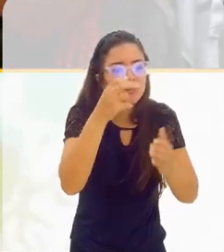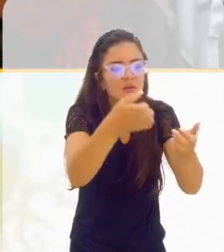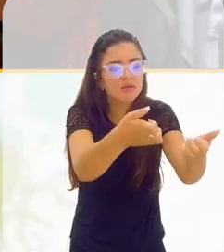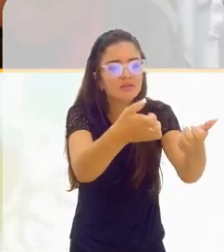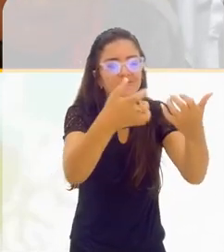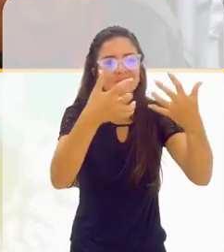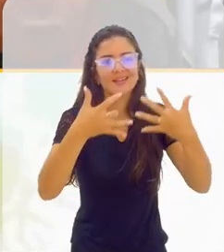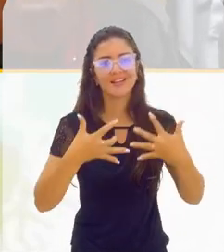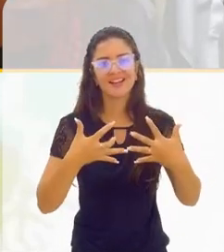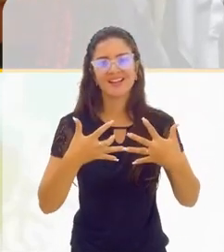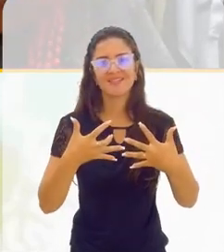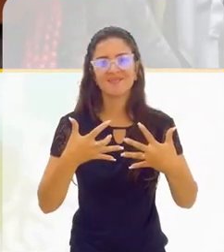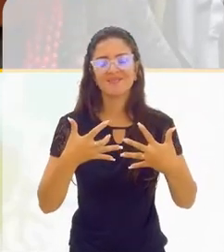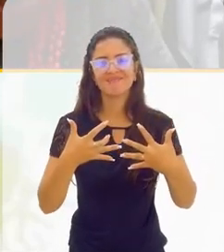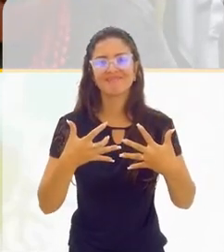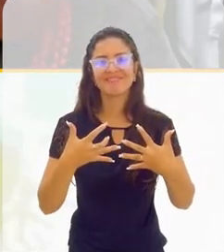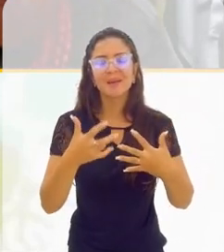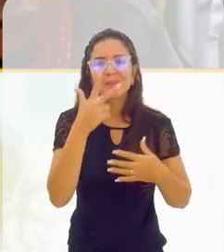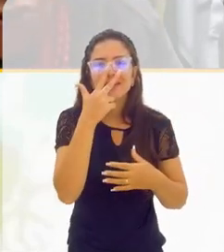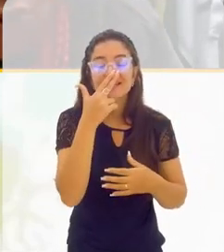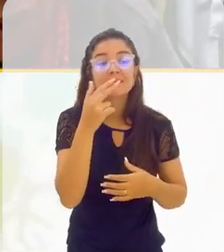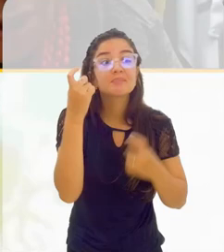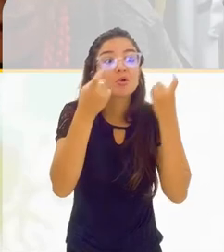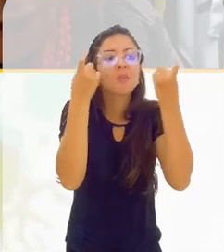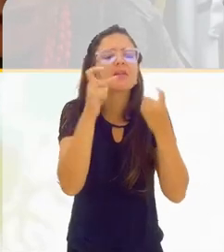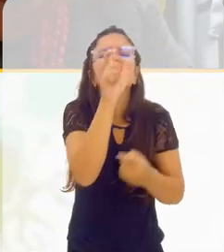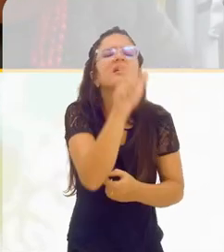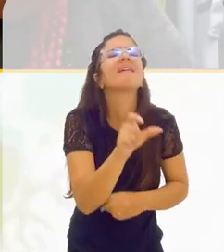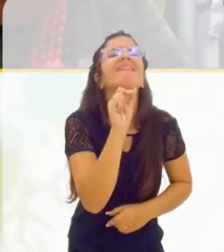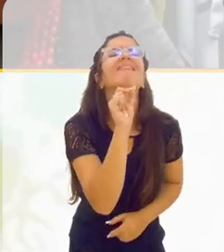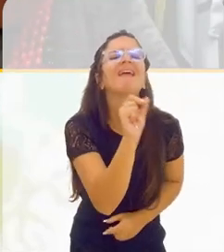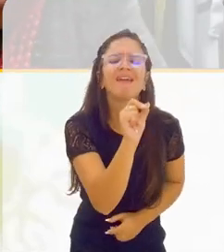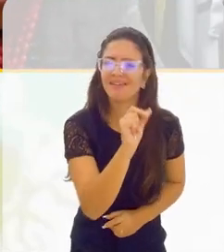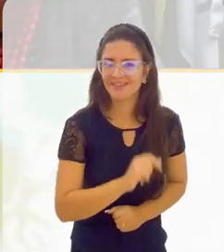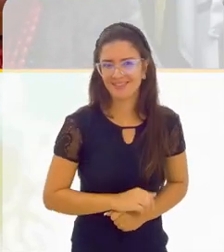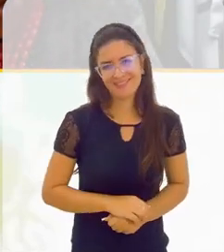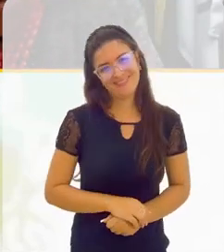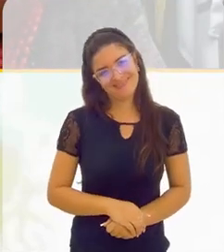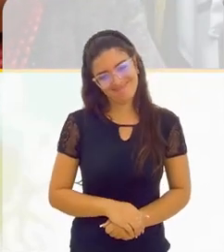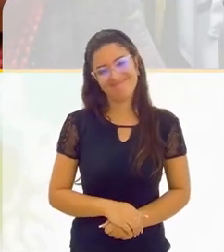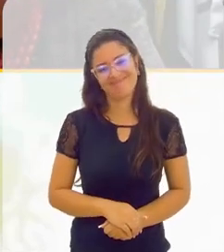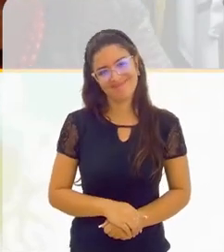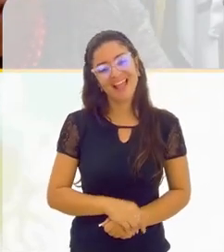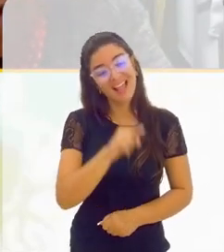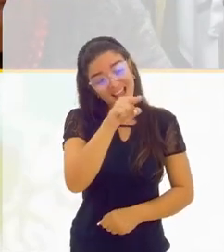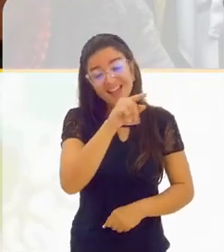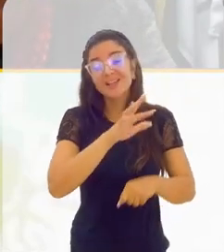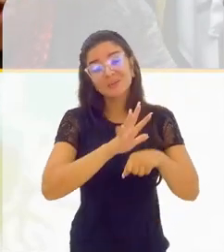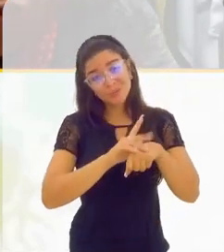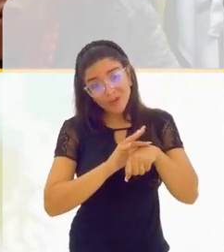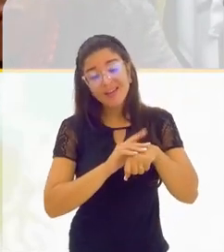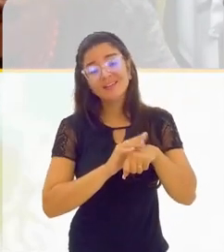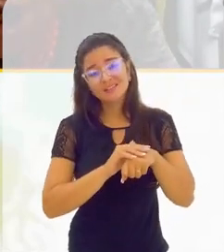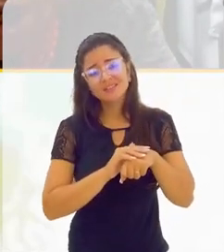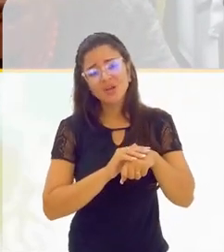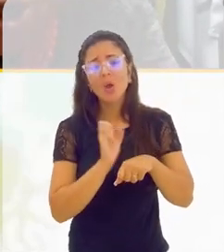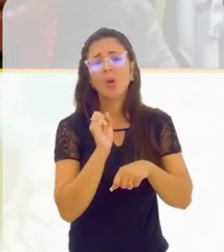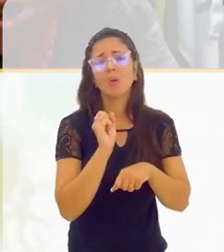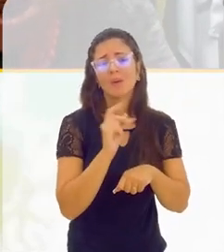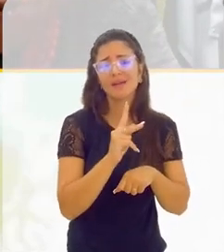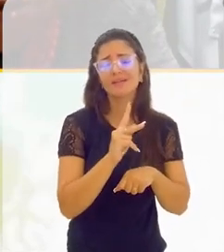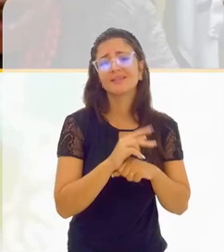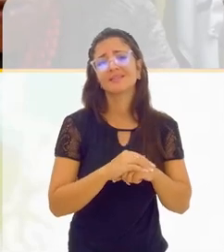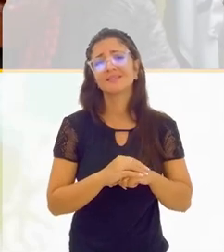a coisa formal do nome é quem é aquela pessoa está doente mas isso Olha